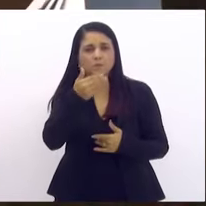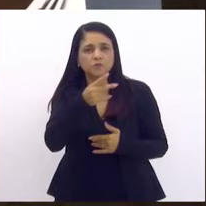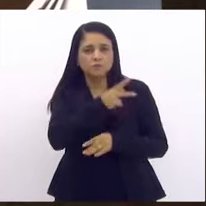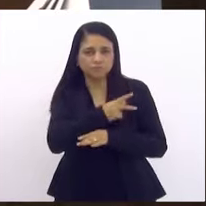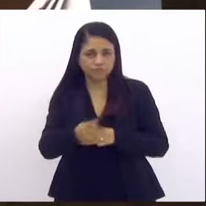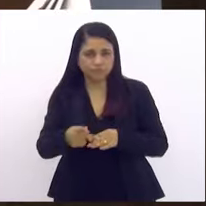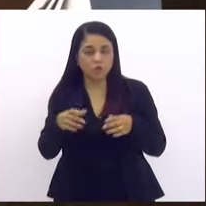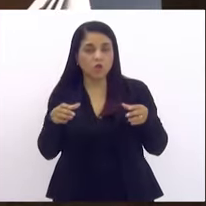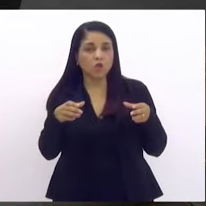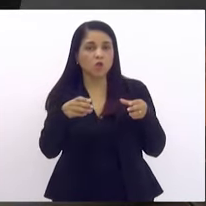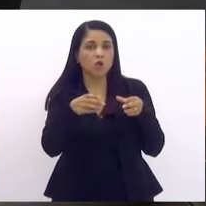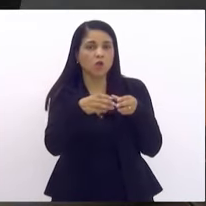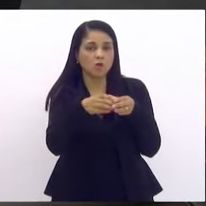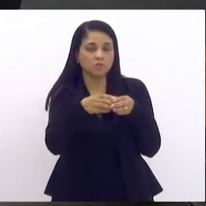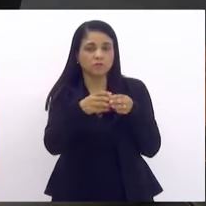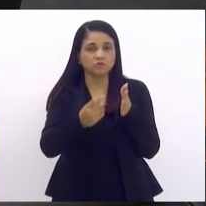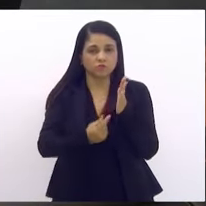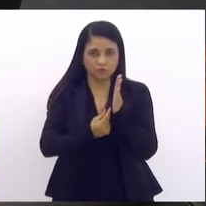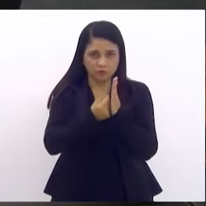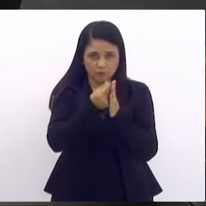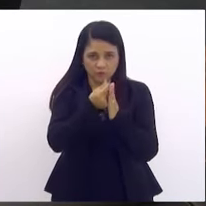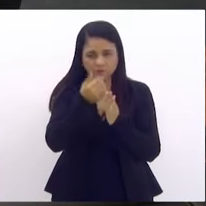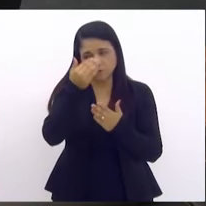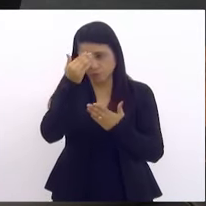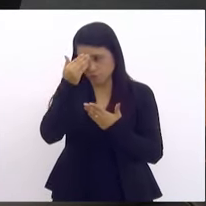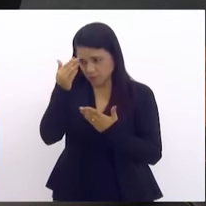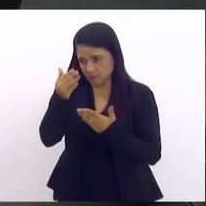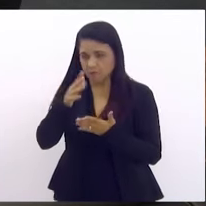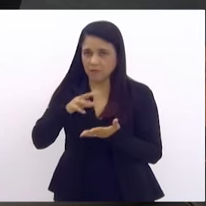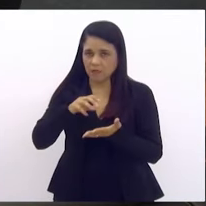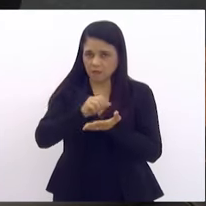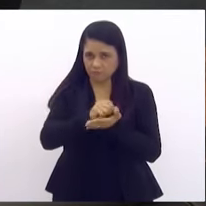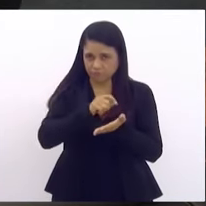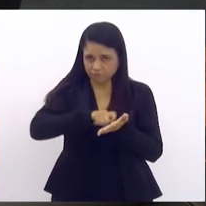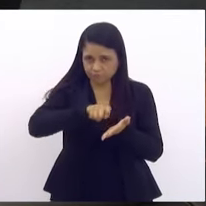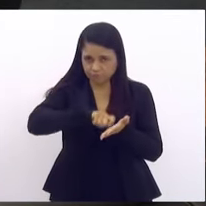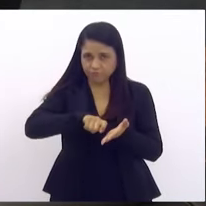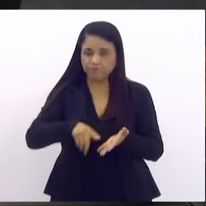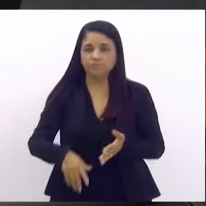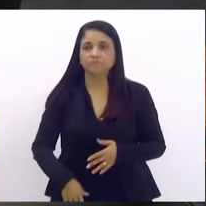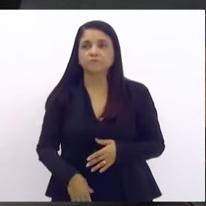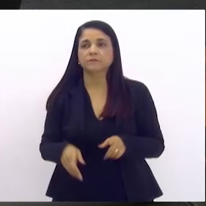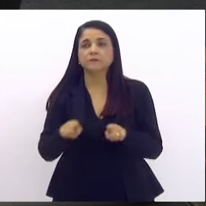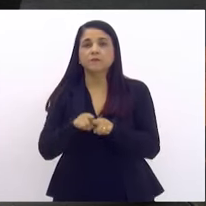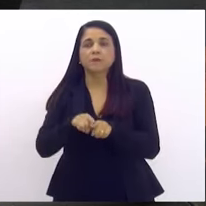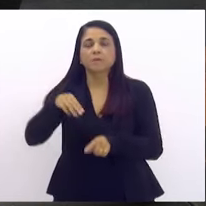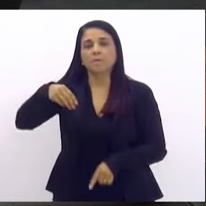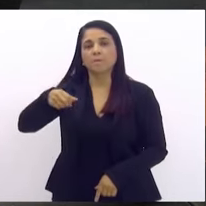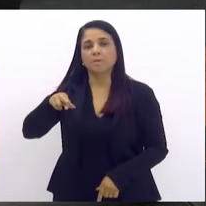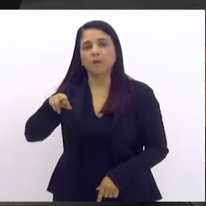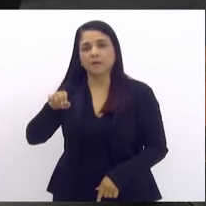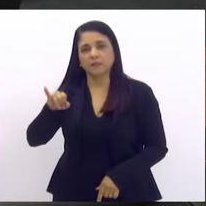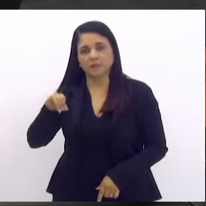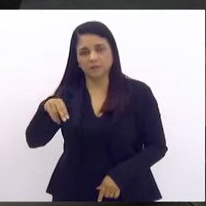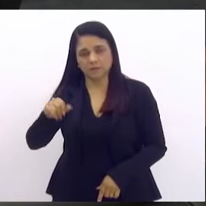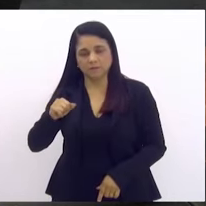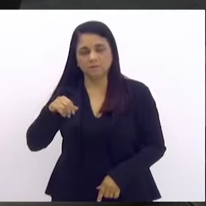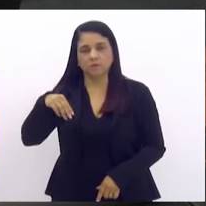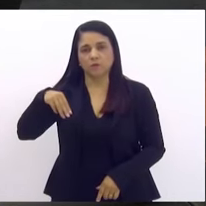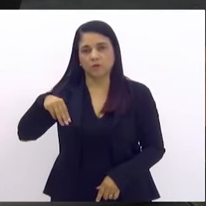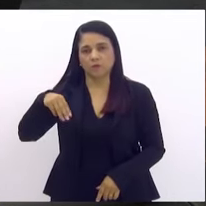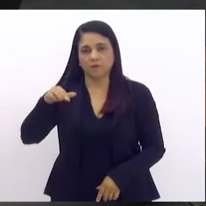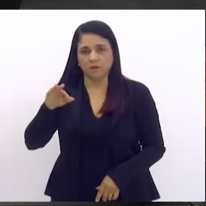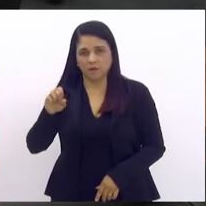orçamento ok anotado obrigado tá Maria mest também pediu a mesma coisa